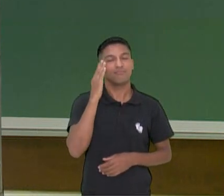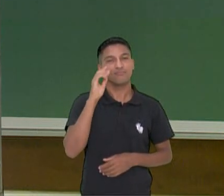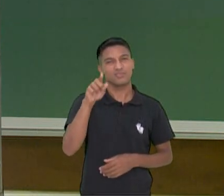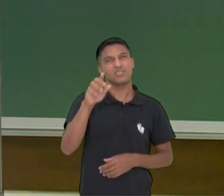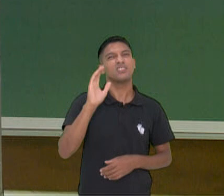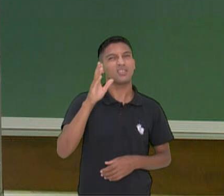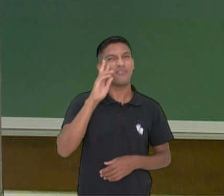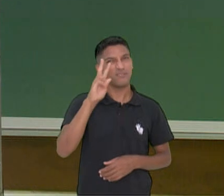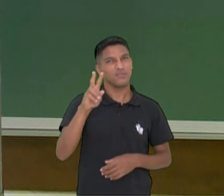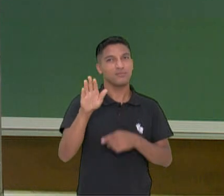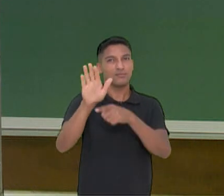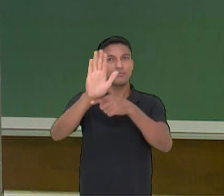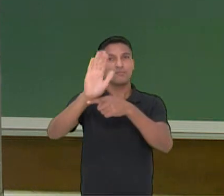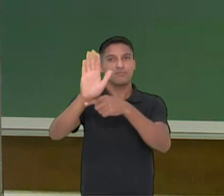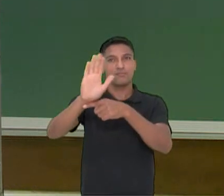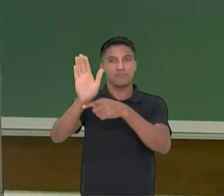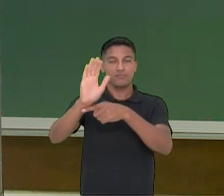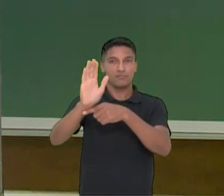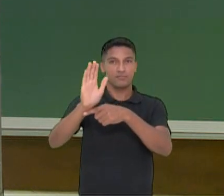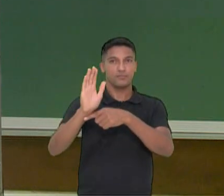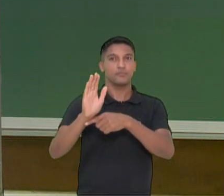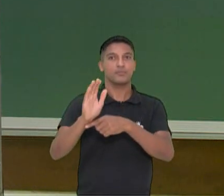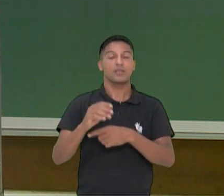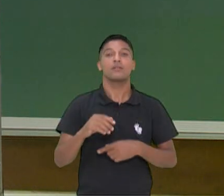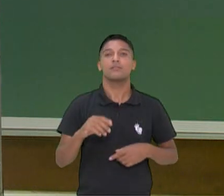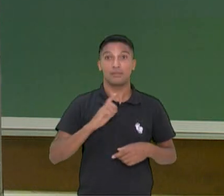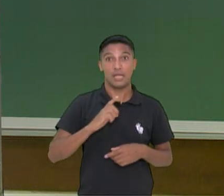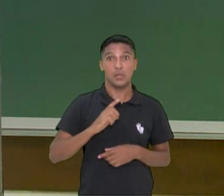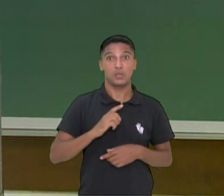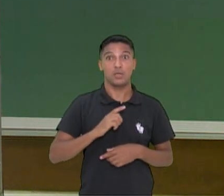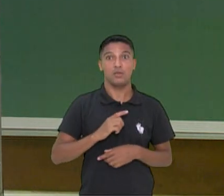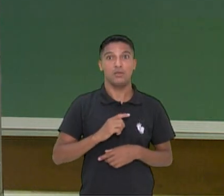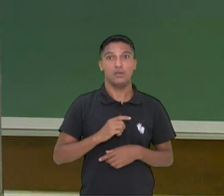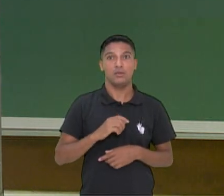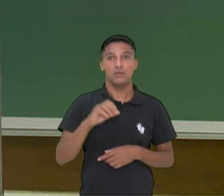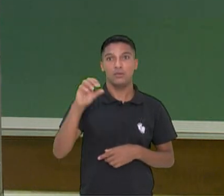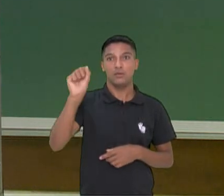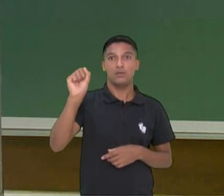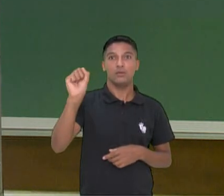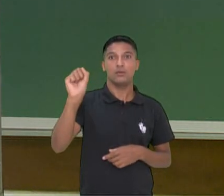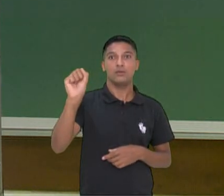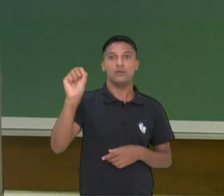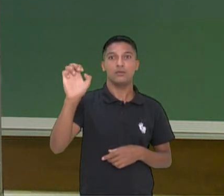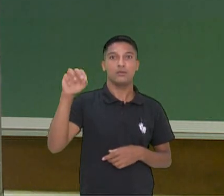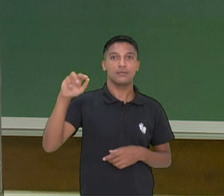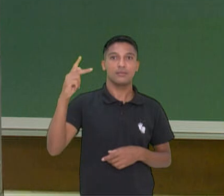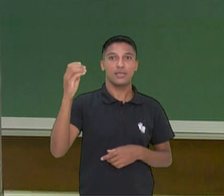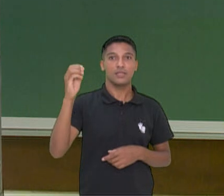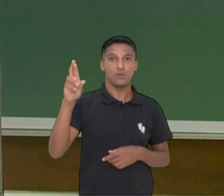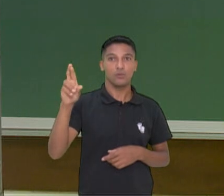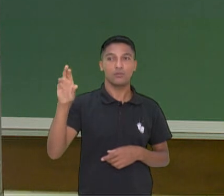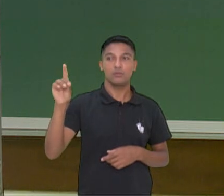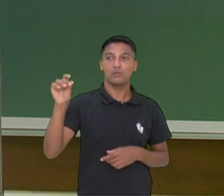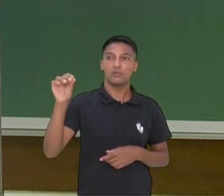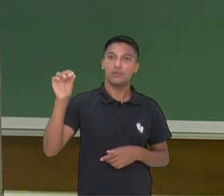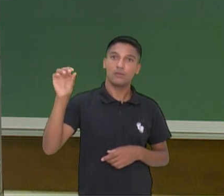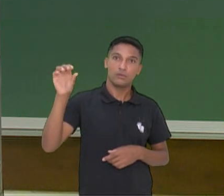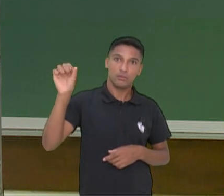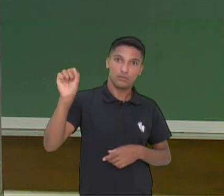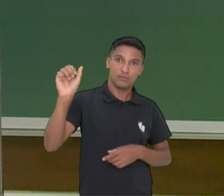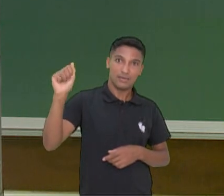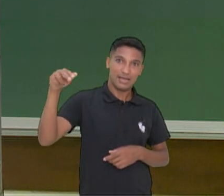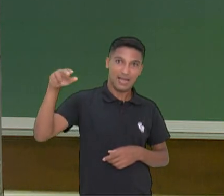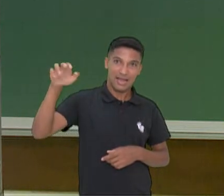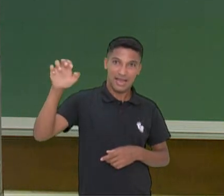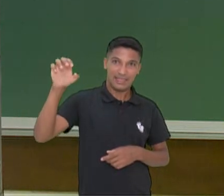aí em alguns filmes né como o Senhor dos Anéis né é Crônicas de Nárnia e vários outros